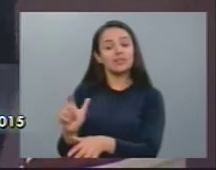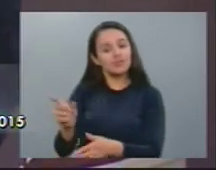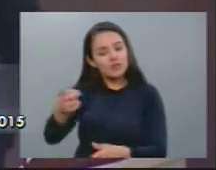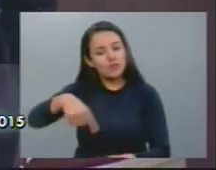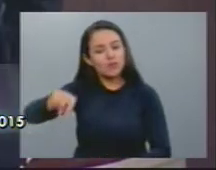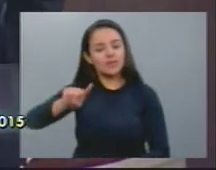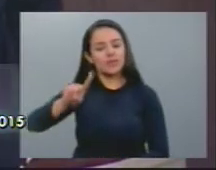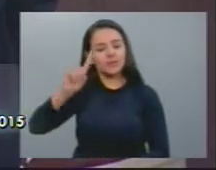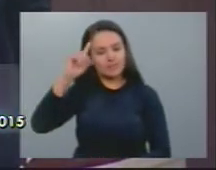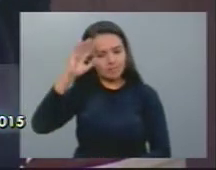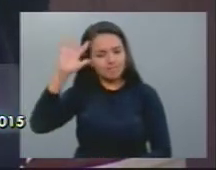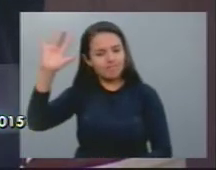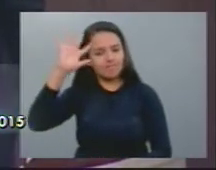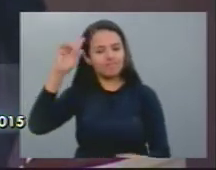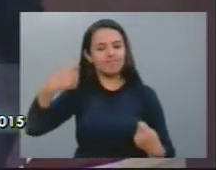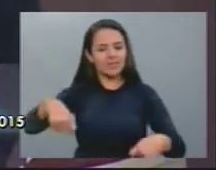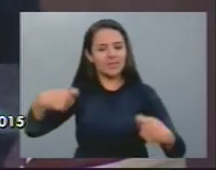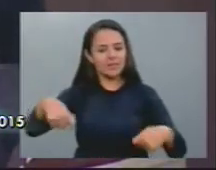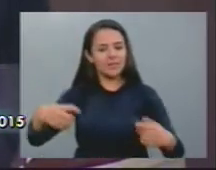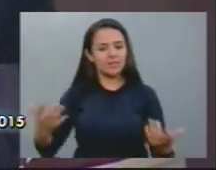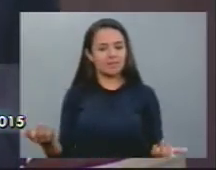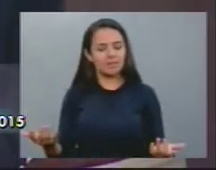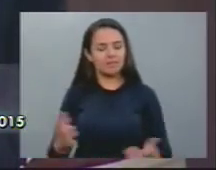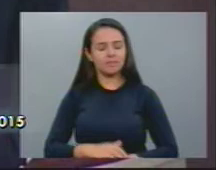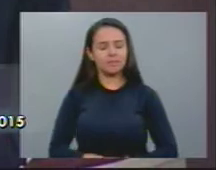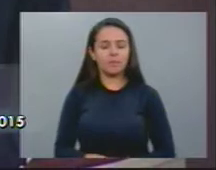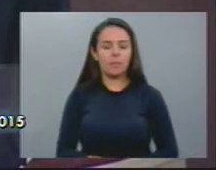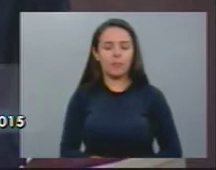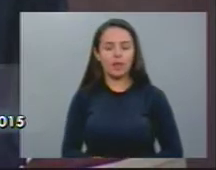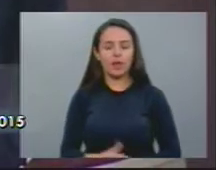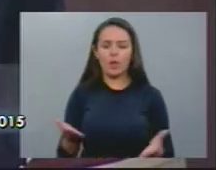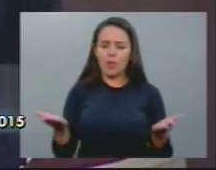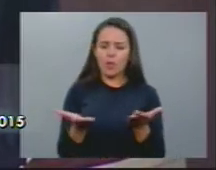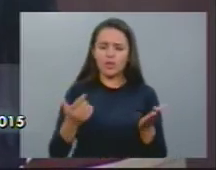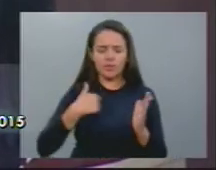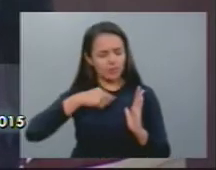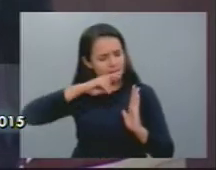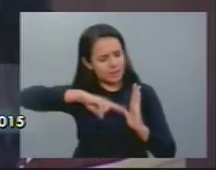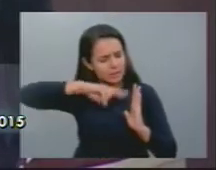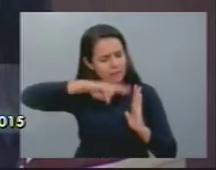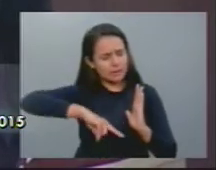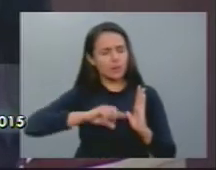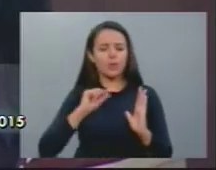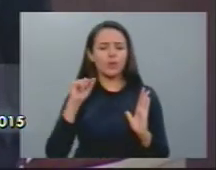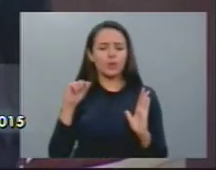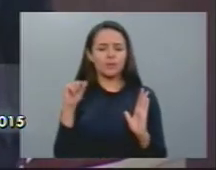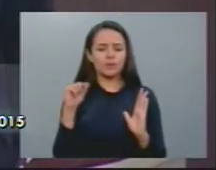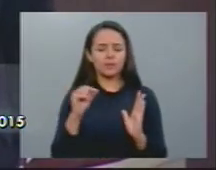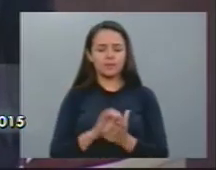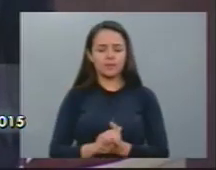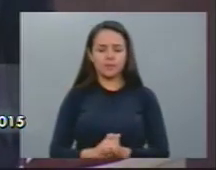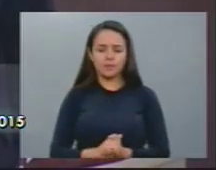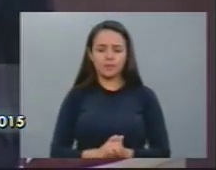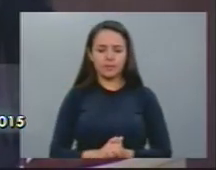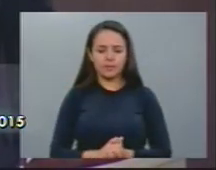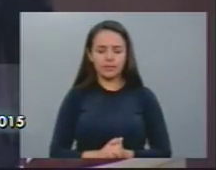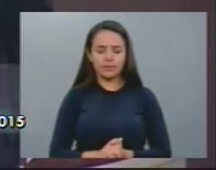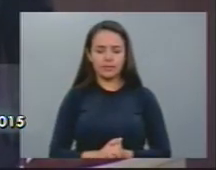tom. Num dia, hoje eu estava lendo, acabo de ler